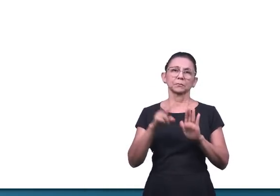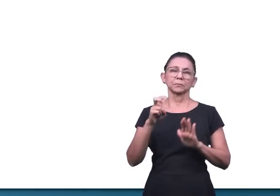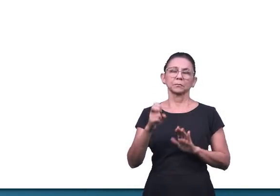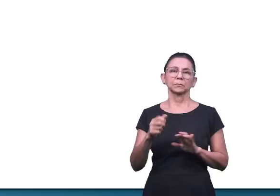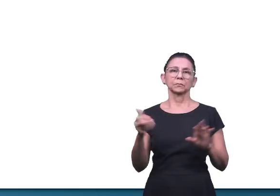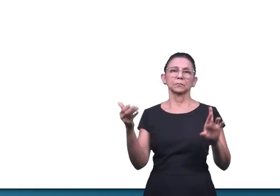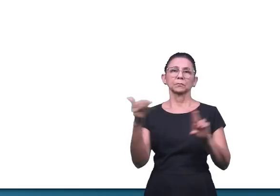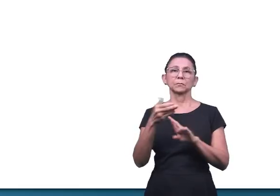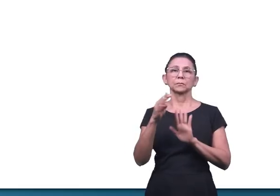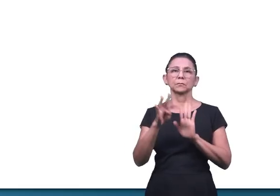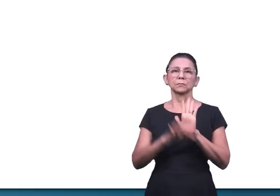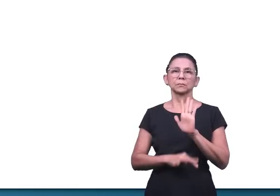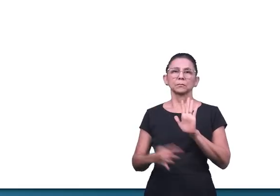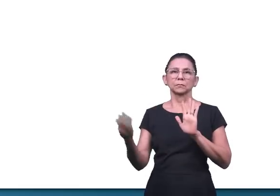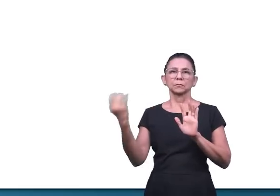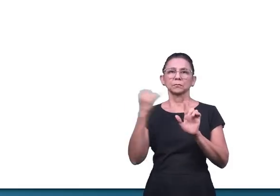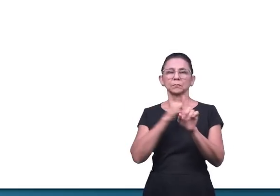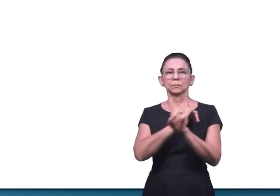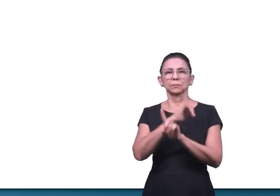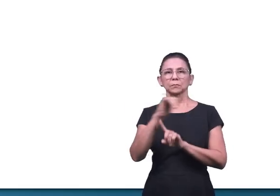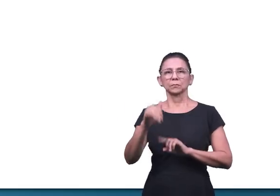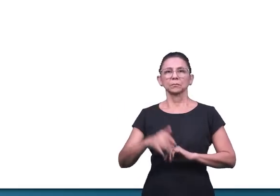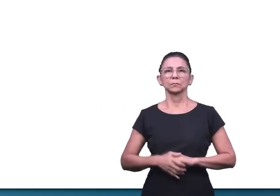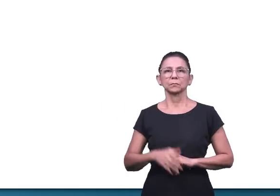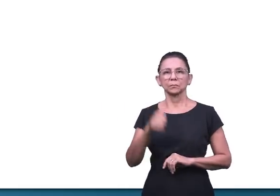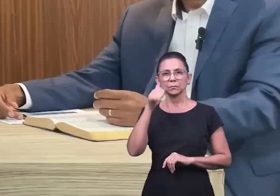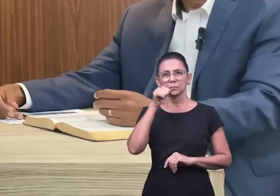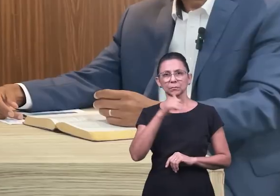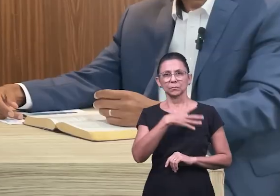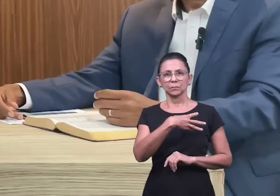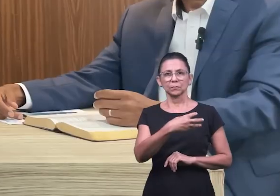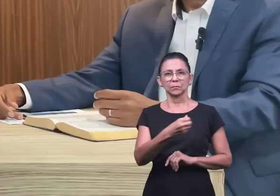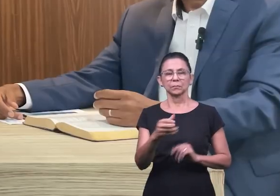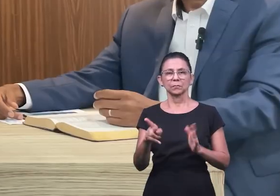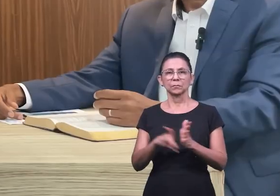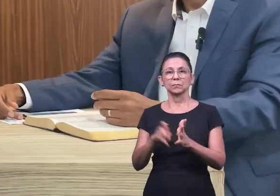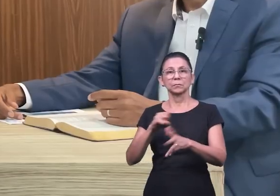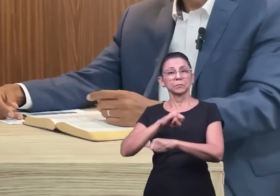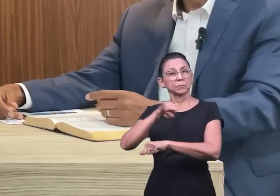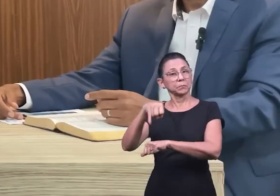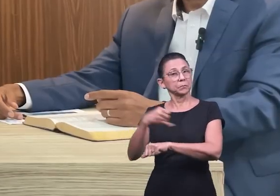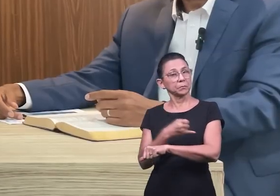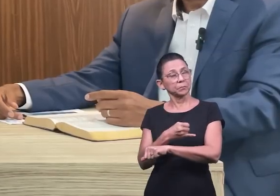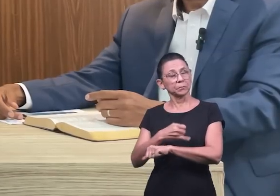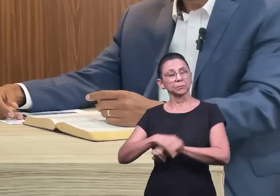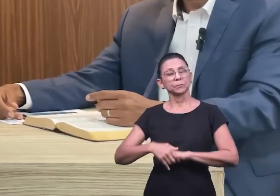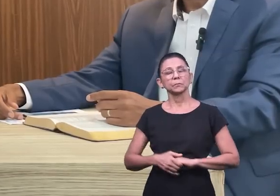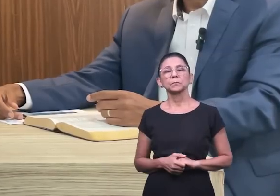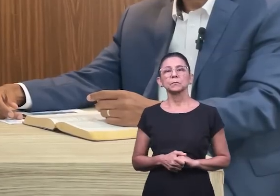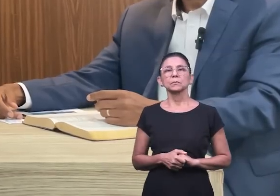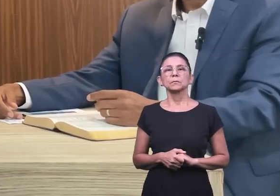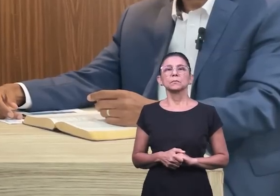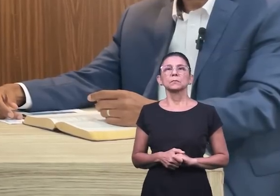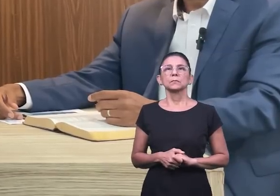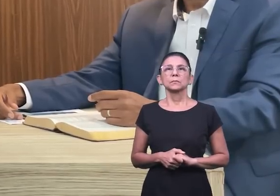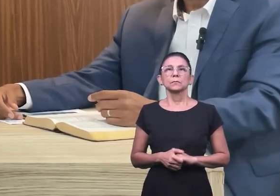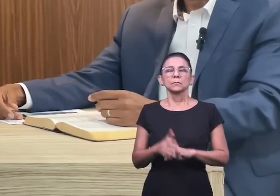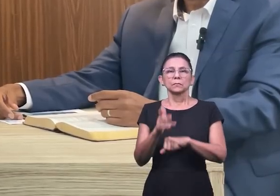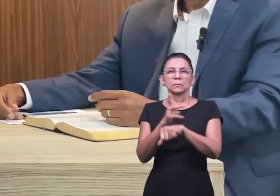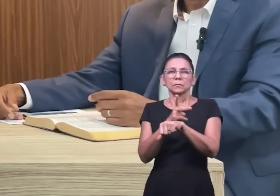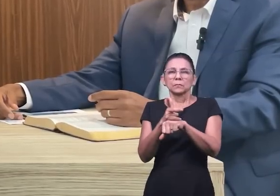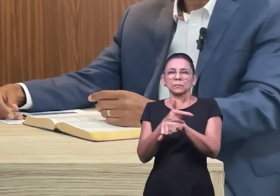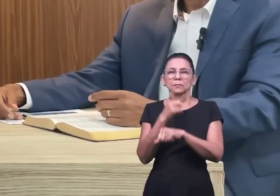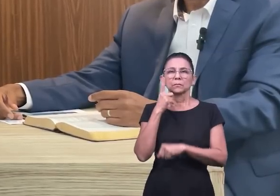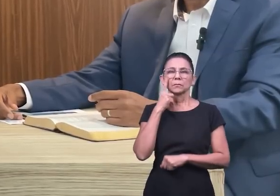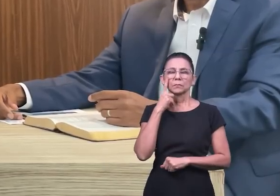refere profeticamente na expressão filhas de Jerusalém? Nós vamos ter o vídeo da nossa irmã